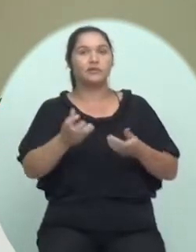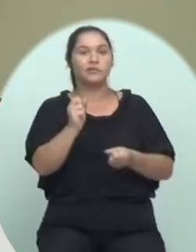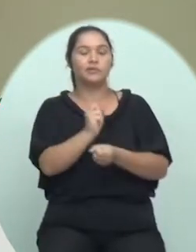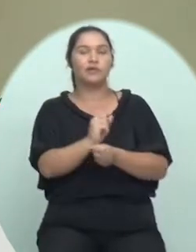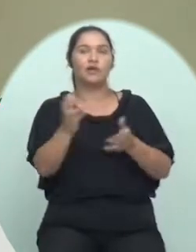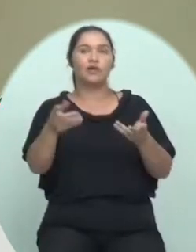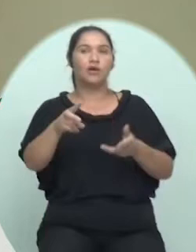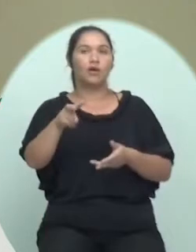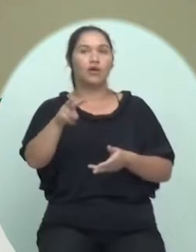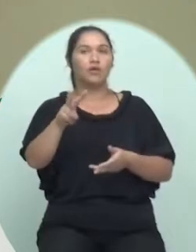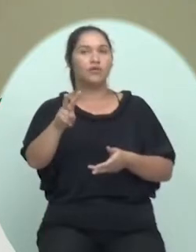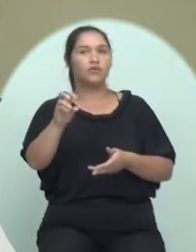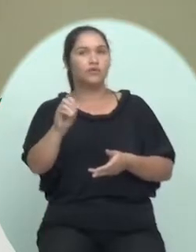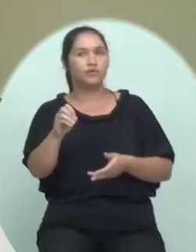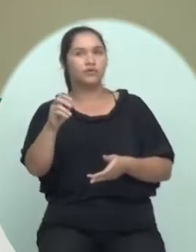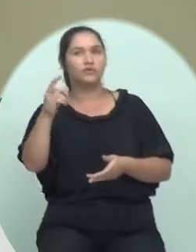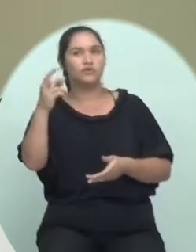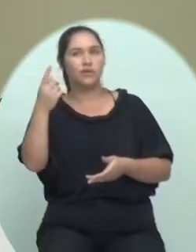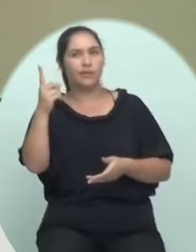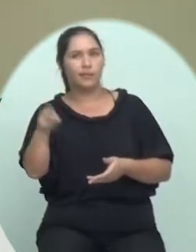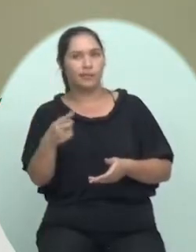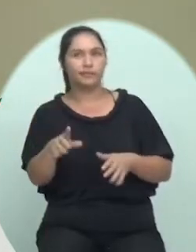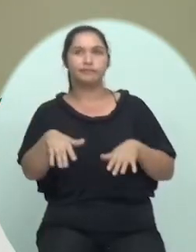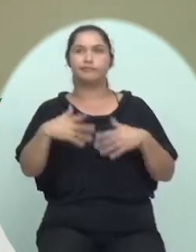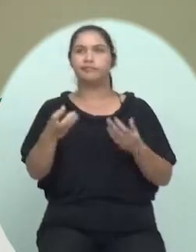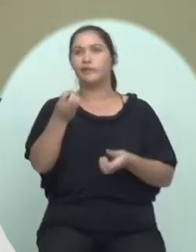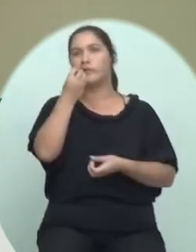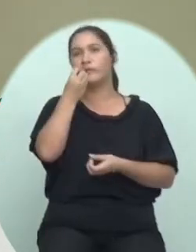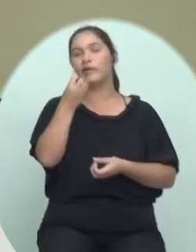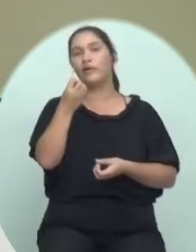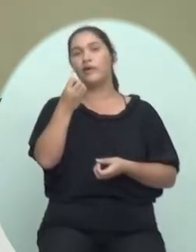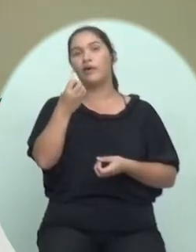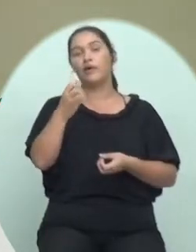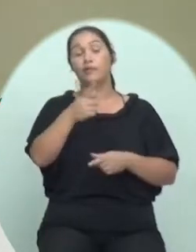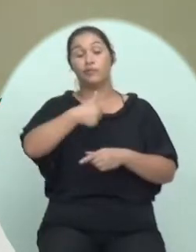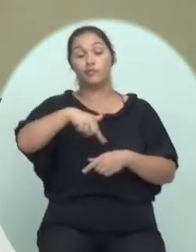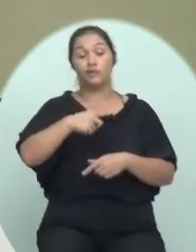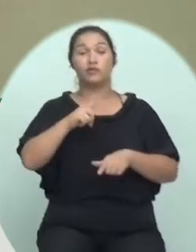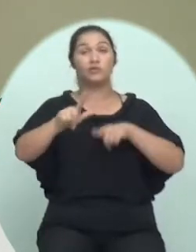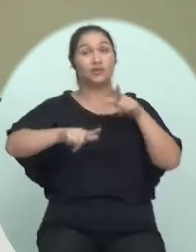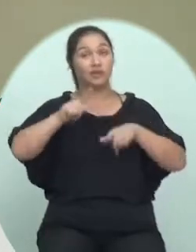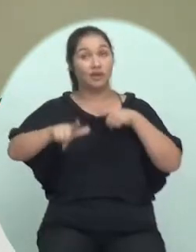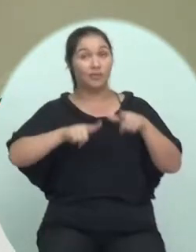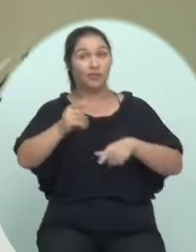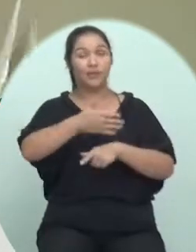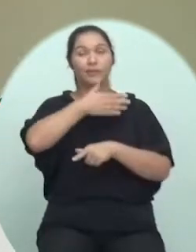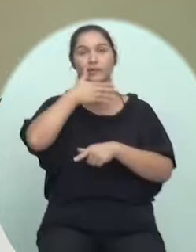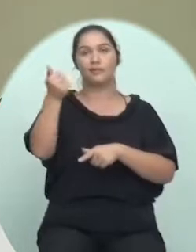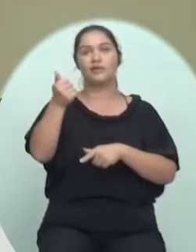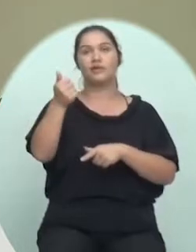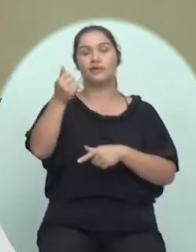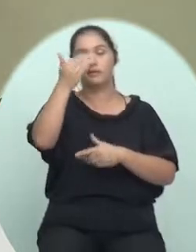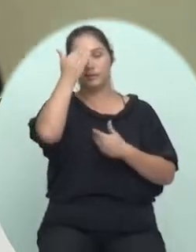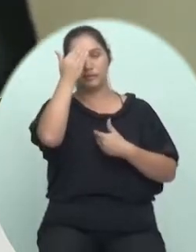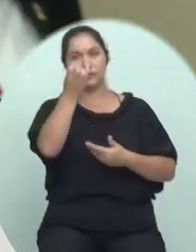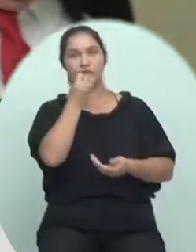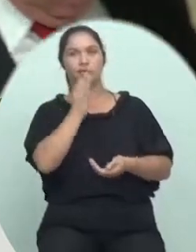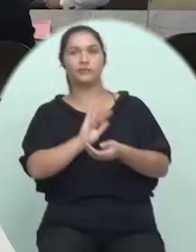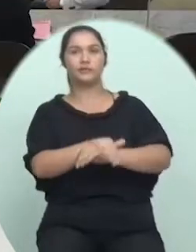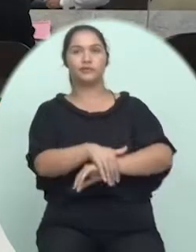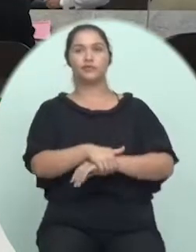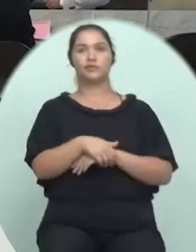para nós todos trabalhar. E nós vamos fazer valer o porquê nós estamos aqui nessa mesa e porquê que a gente foi colocado aqui nessa Câmara. Muito obrigado, boa noite.